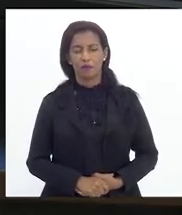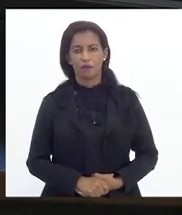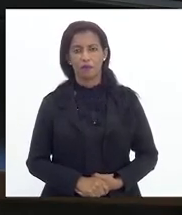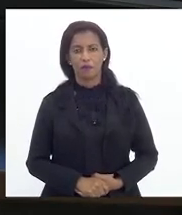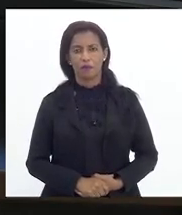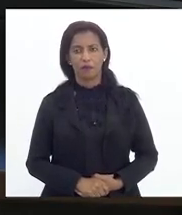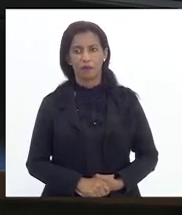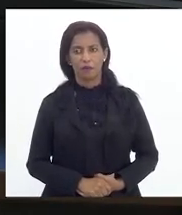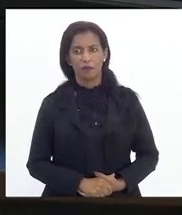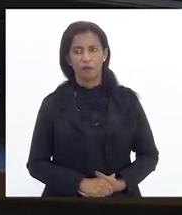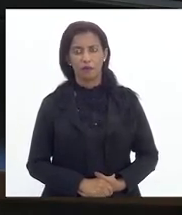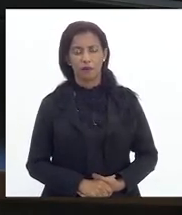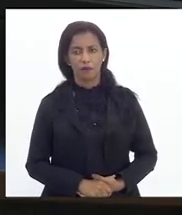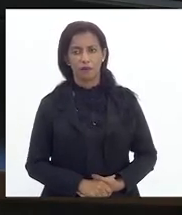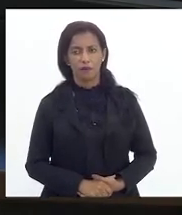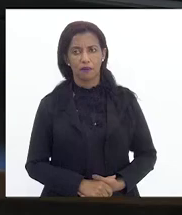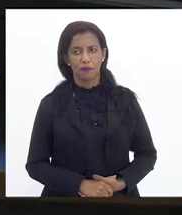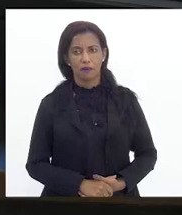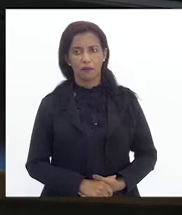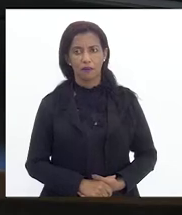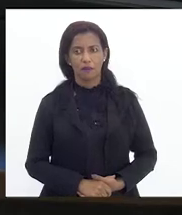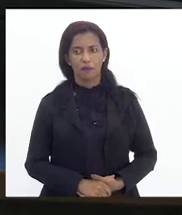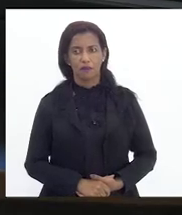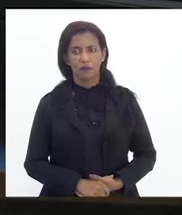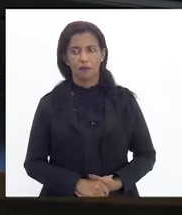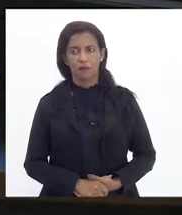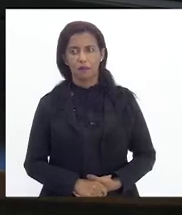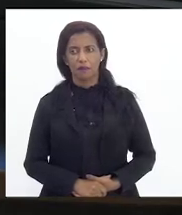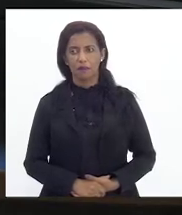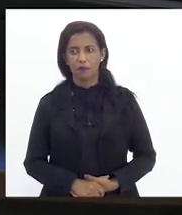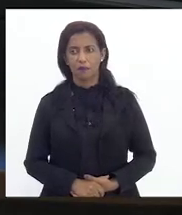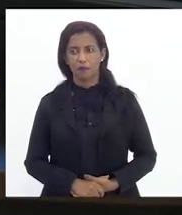e a fica aqui atrás acaba não é